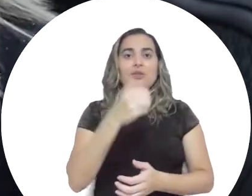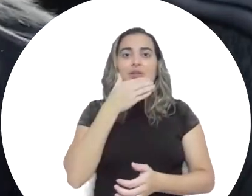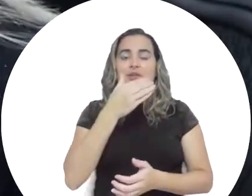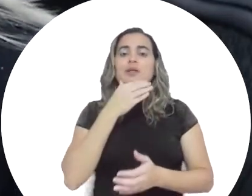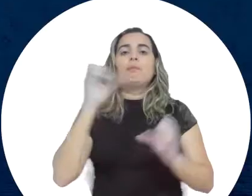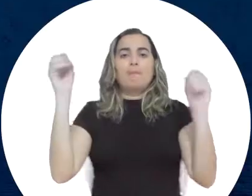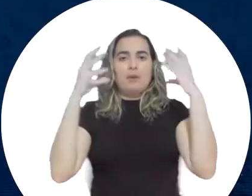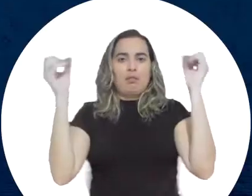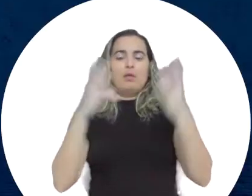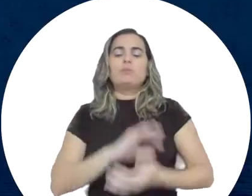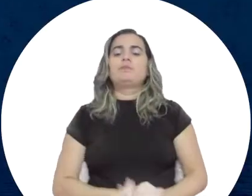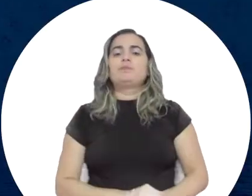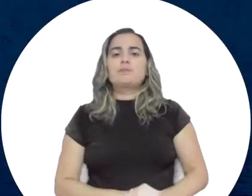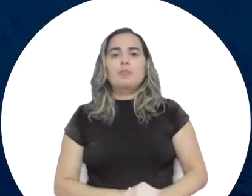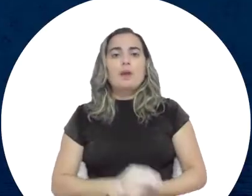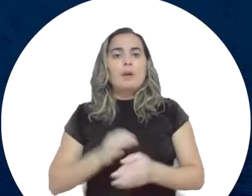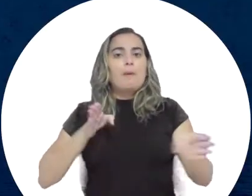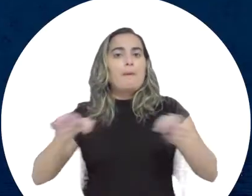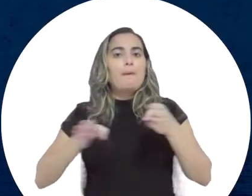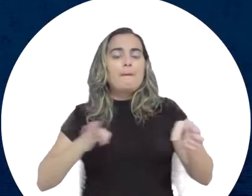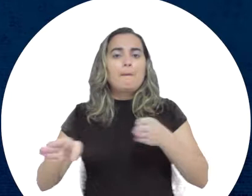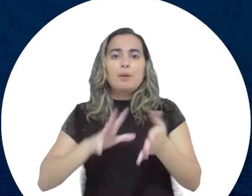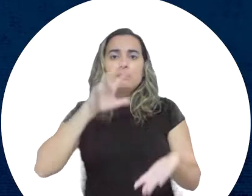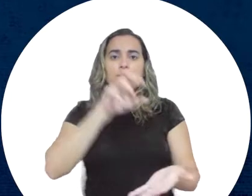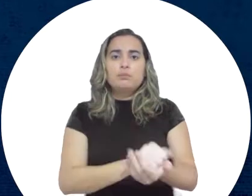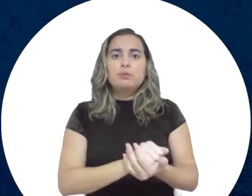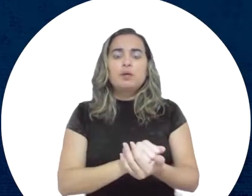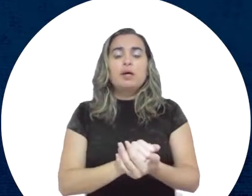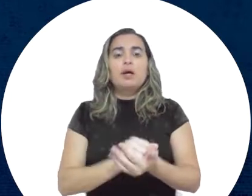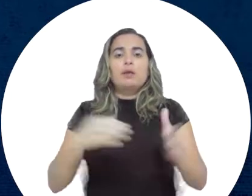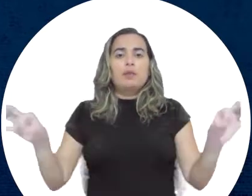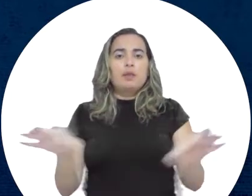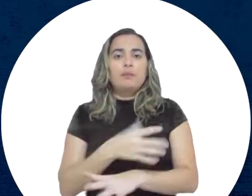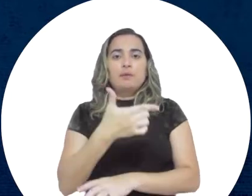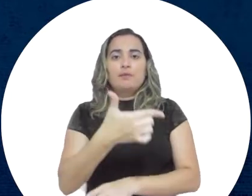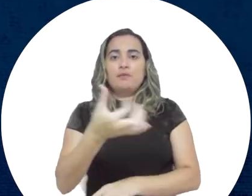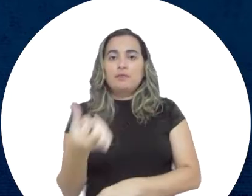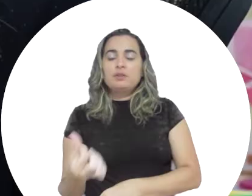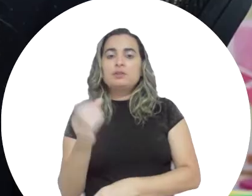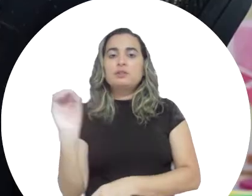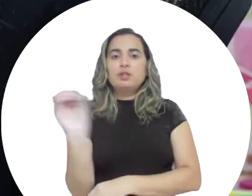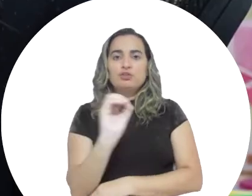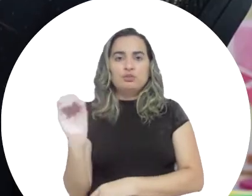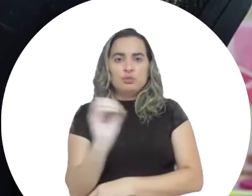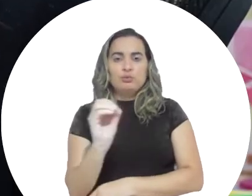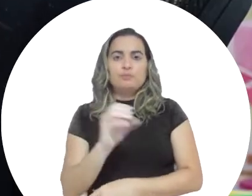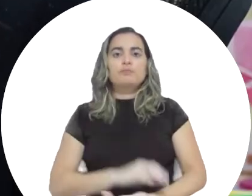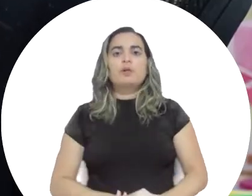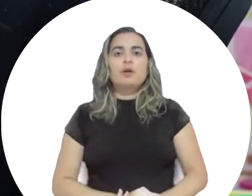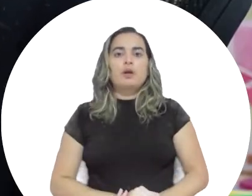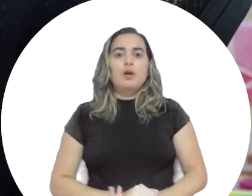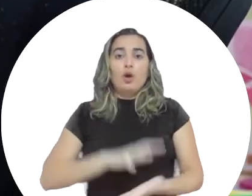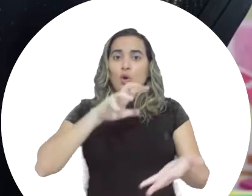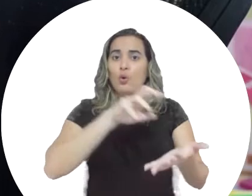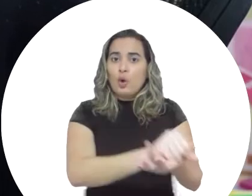em regime de plantão. O prazo para os tribunais julgarem os pedidos de registro encerra em 26 de outubro. Os pedidos de registro eles